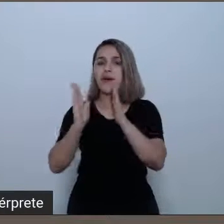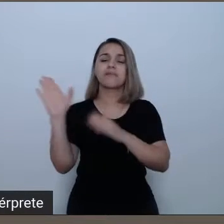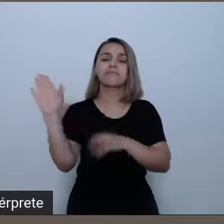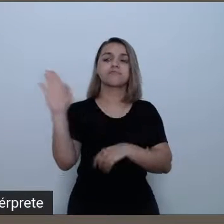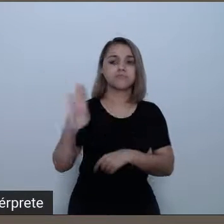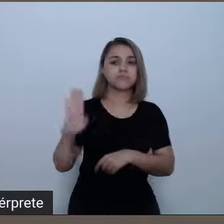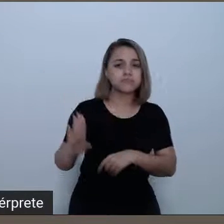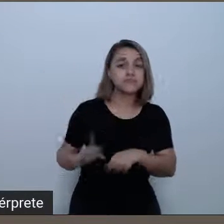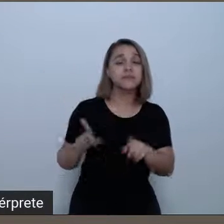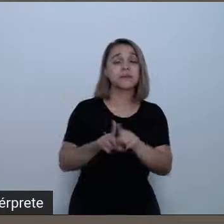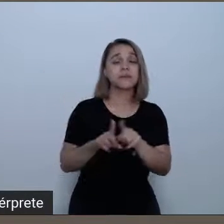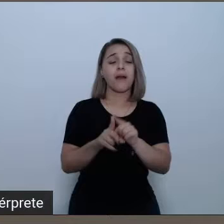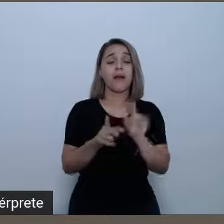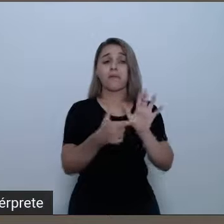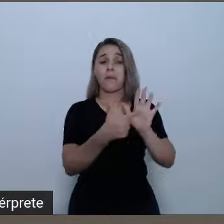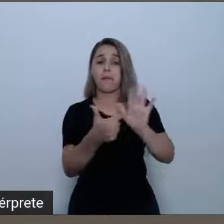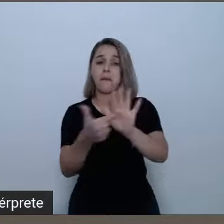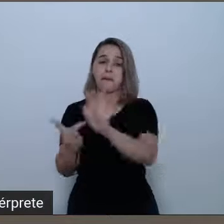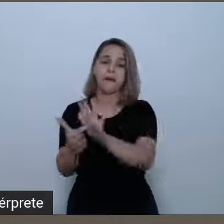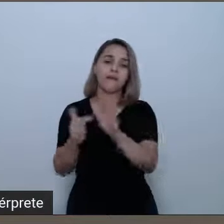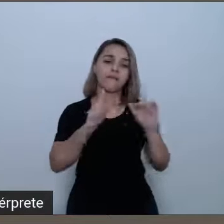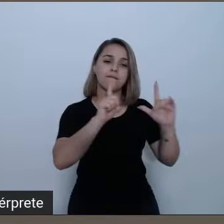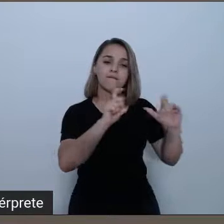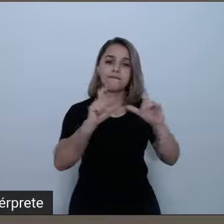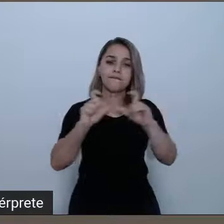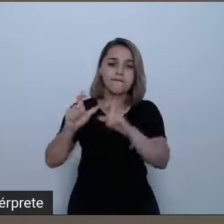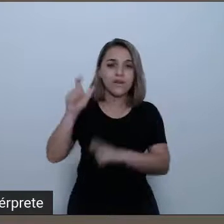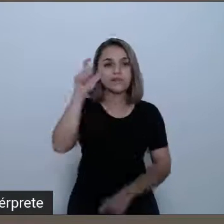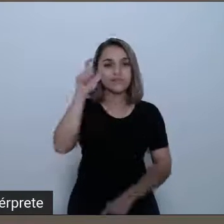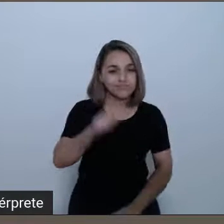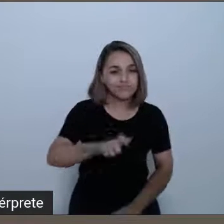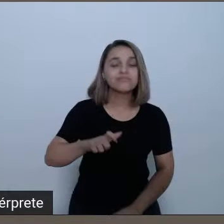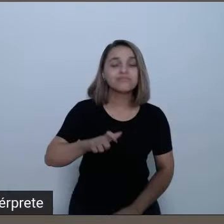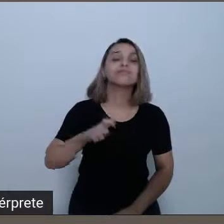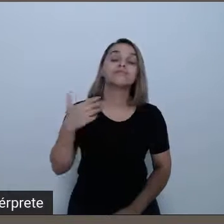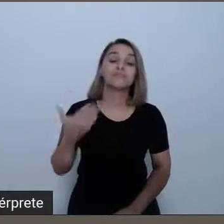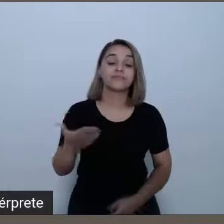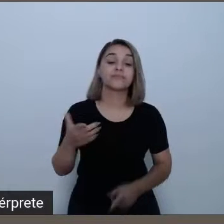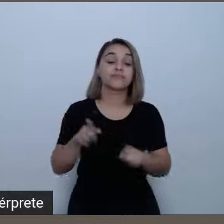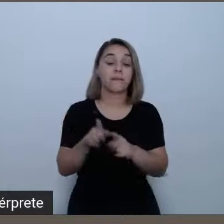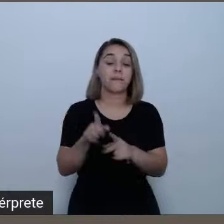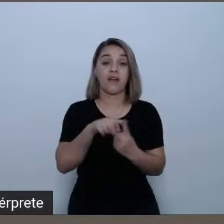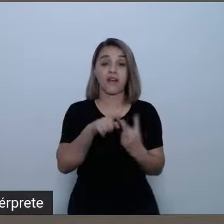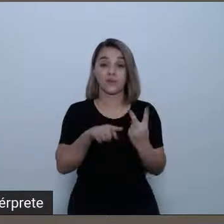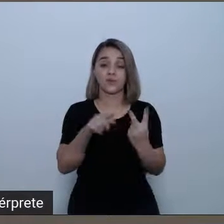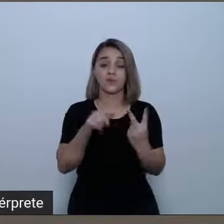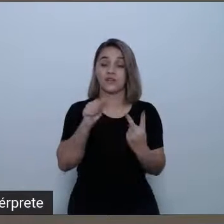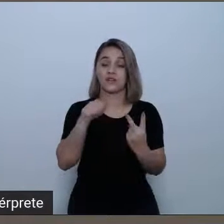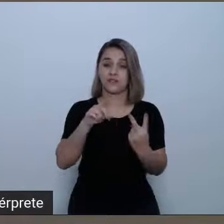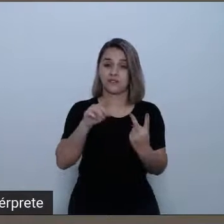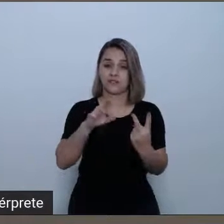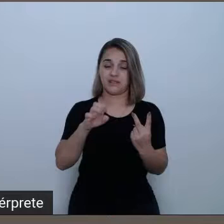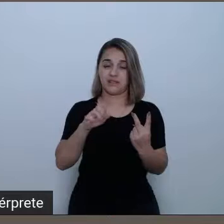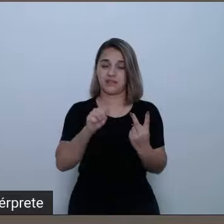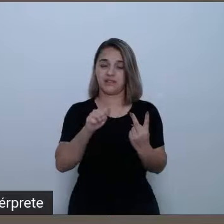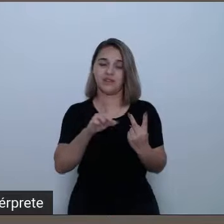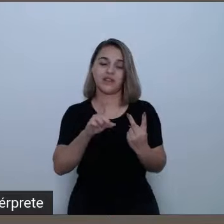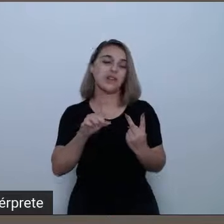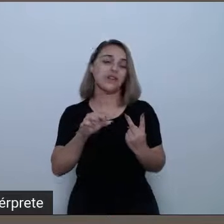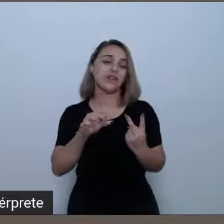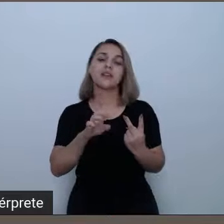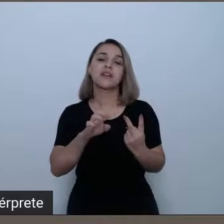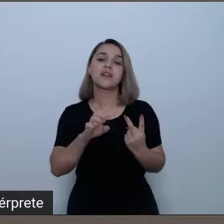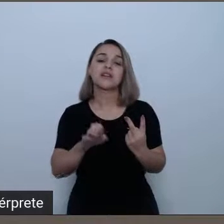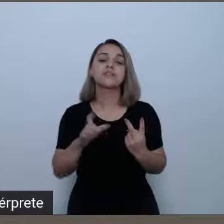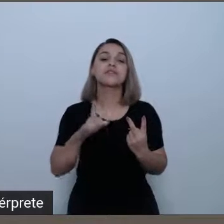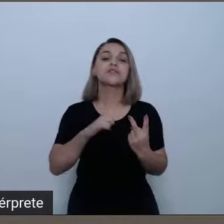retratos muito interessantes. Os dois Andrades comentam a exposição reconhecendo as fotografias do Jorge de Castro